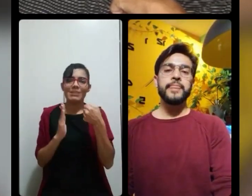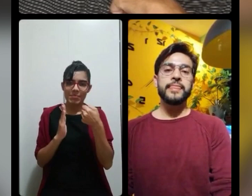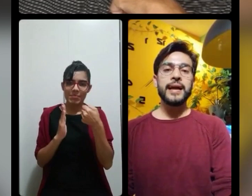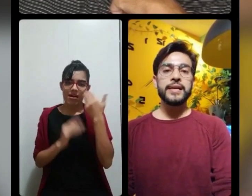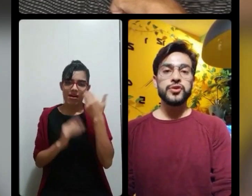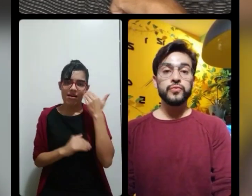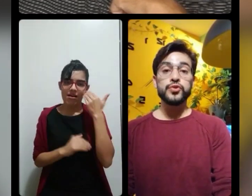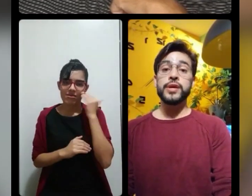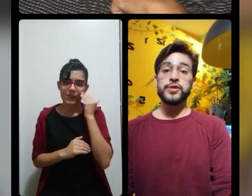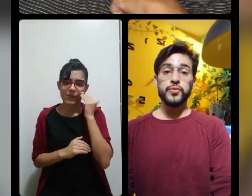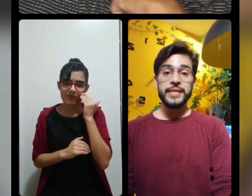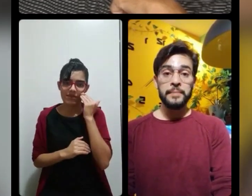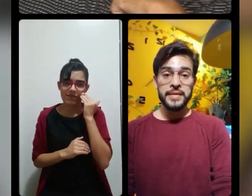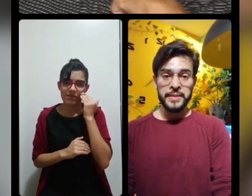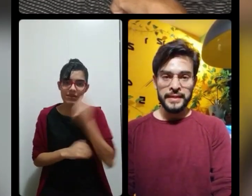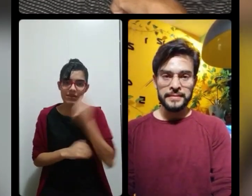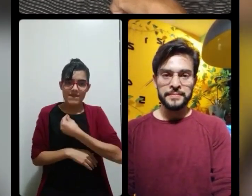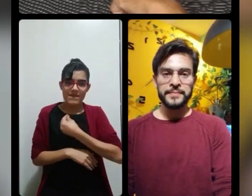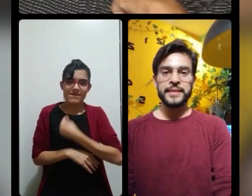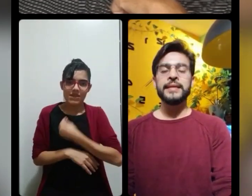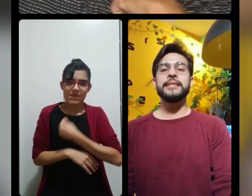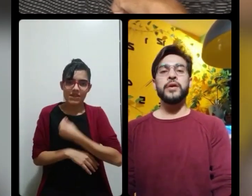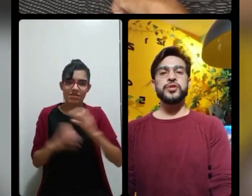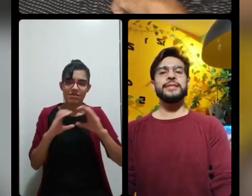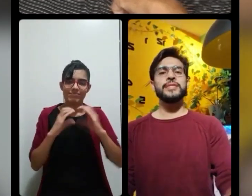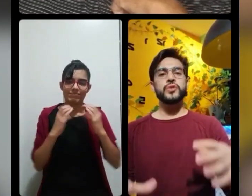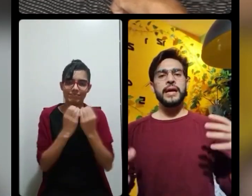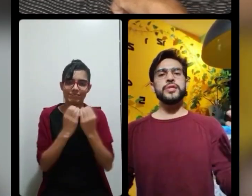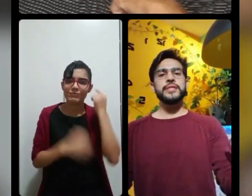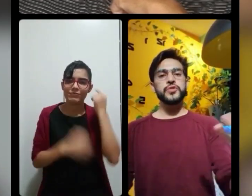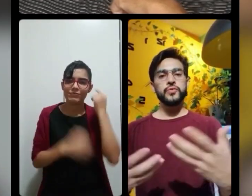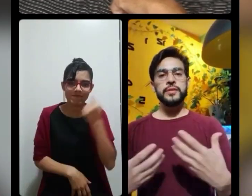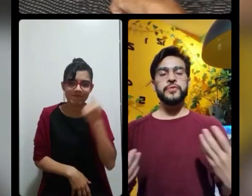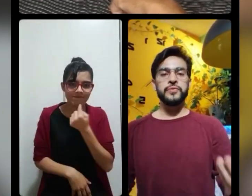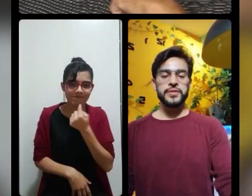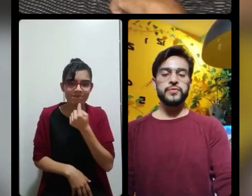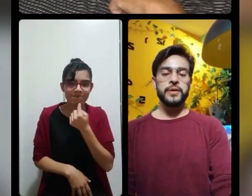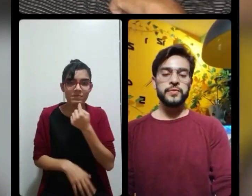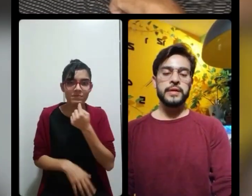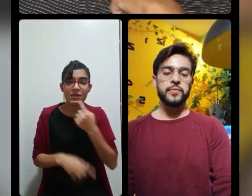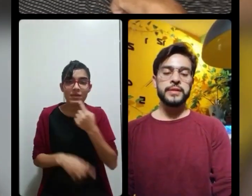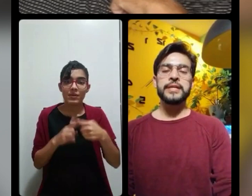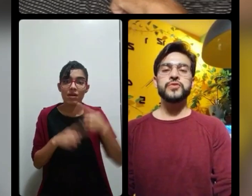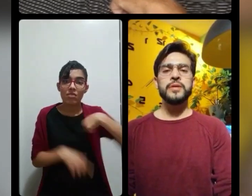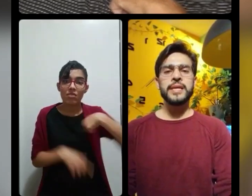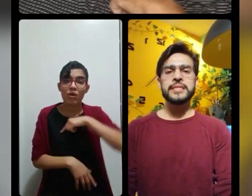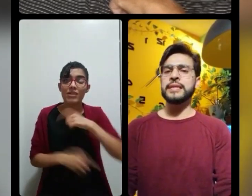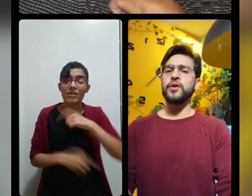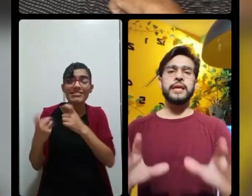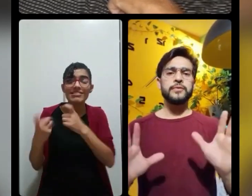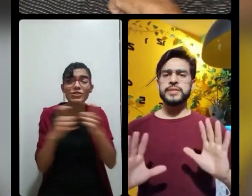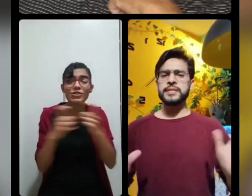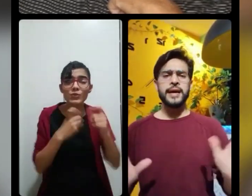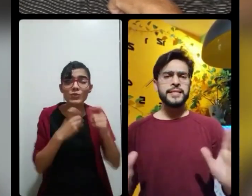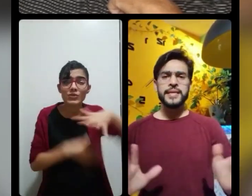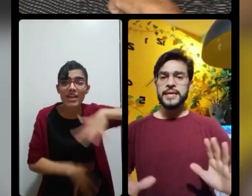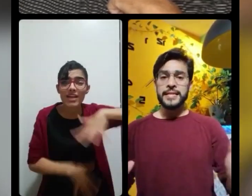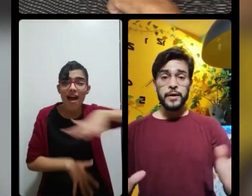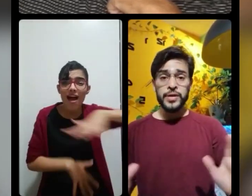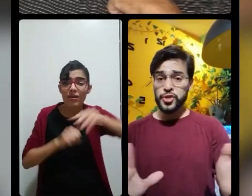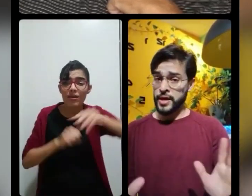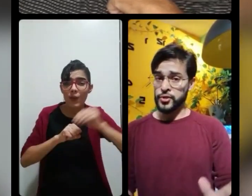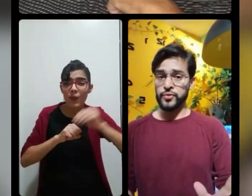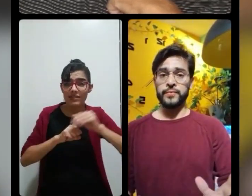da questão do gesto e da mímica. Né? Então, a gente discute muito isso no âmbito da comunidade surda brasileira. Olha, a língua de